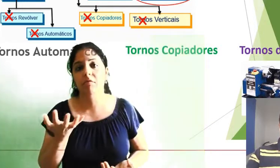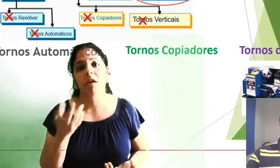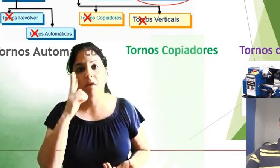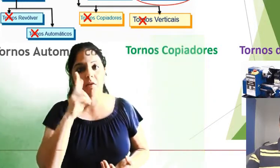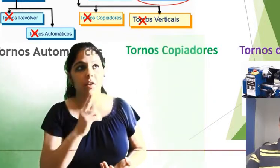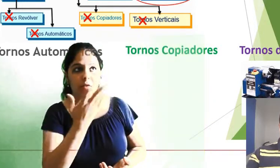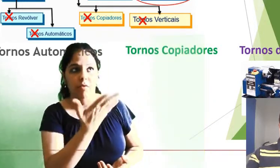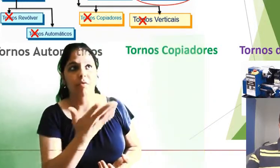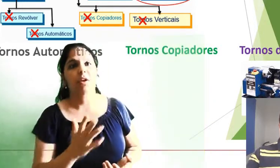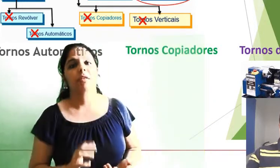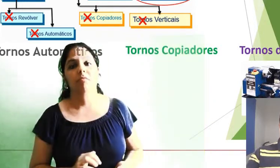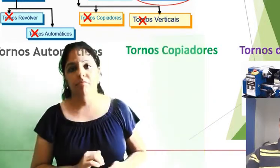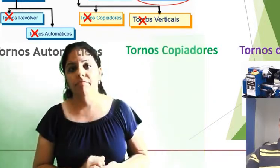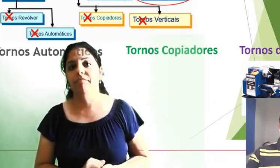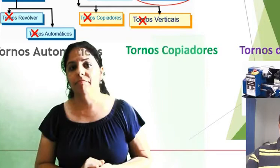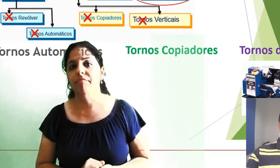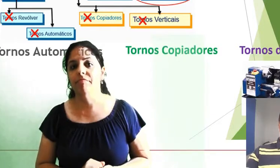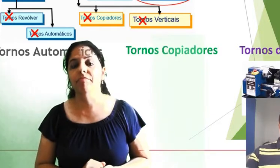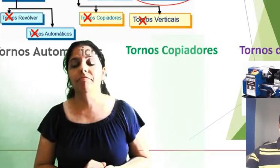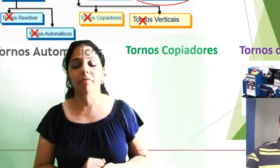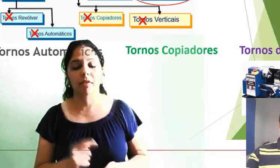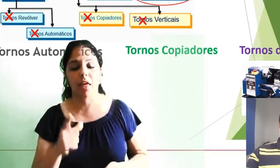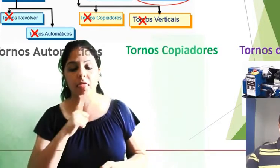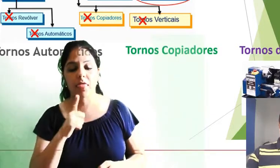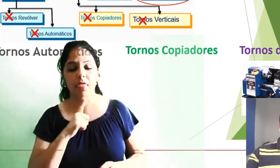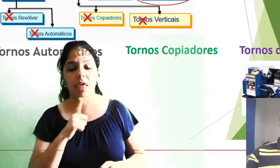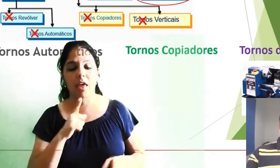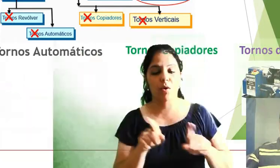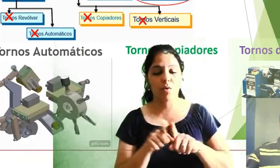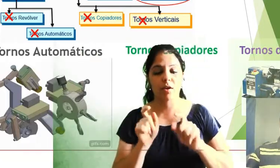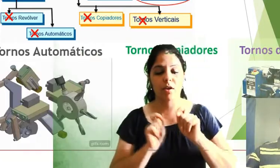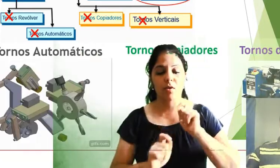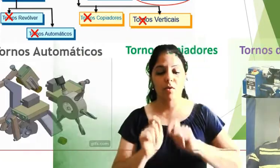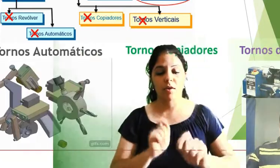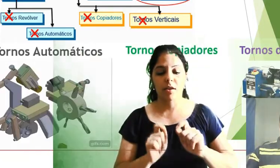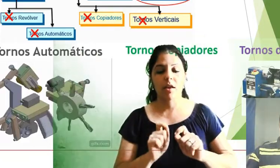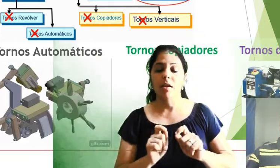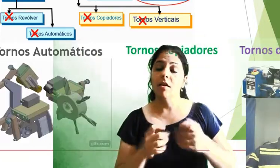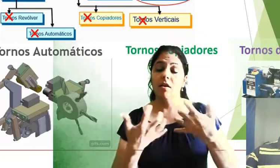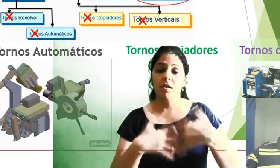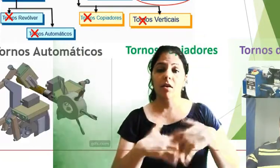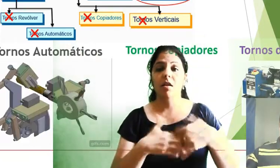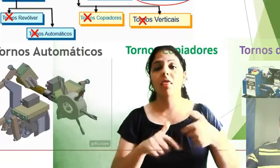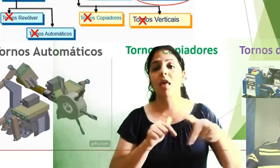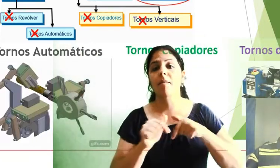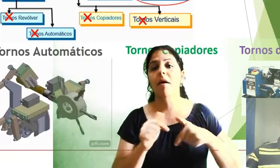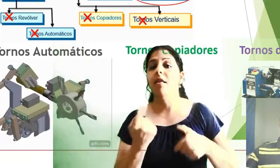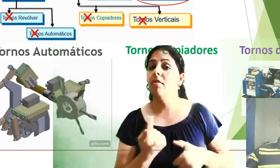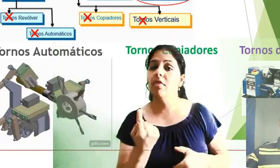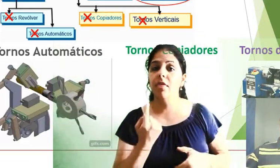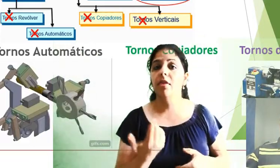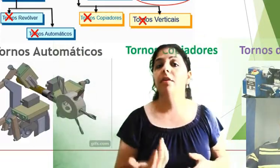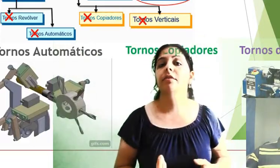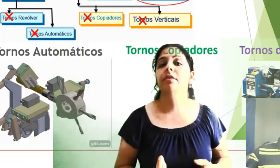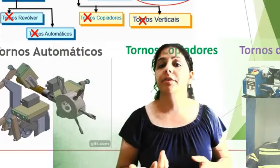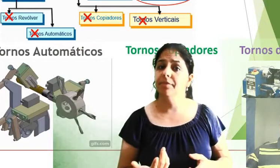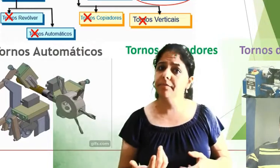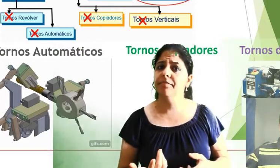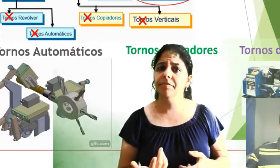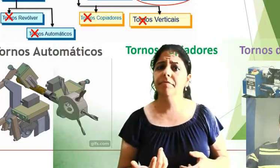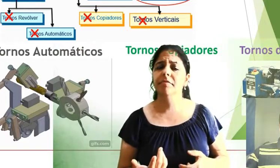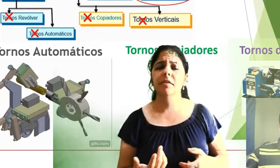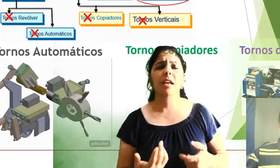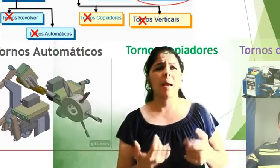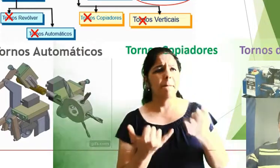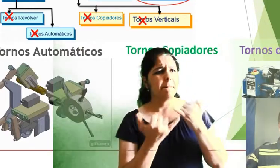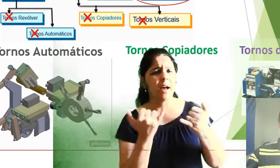operação diferente, como vocês estão vendo aí. Nós temos também os tornos automáticos, né? Esses tornos automáticos é